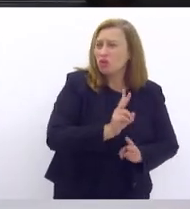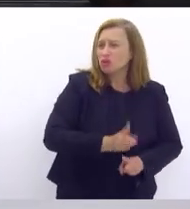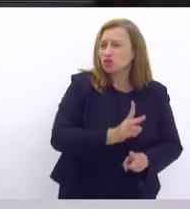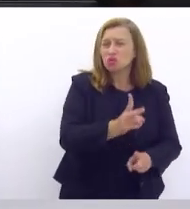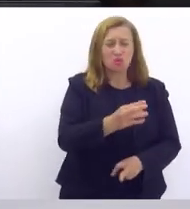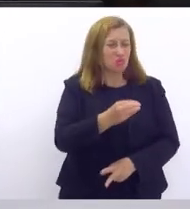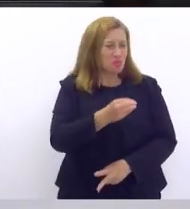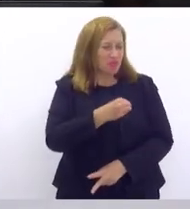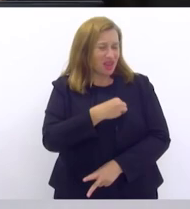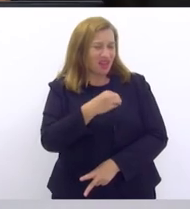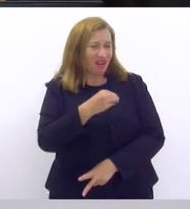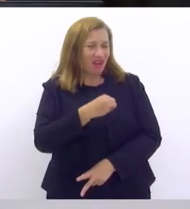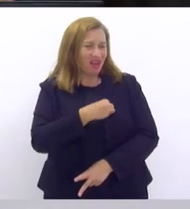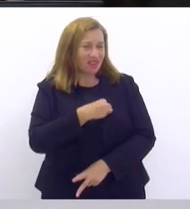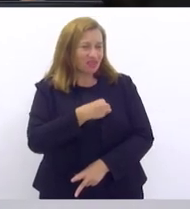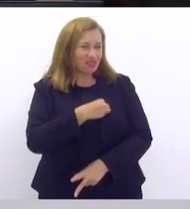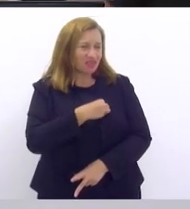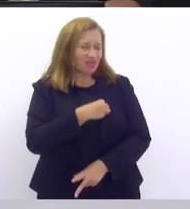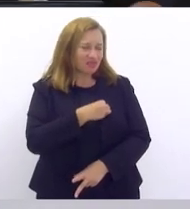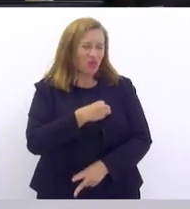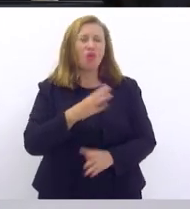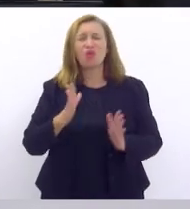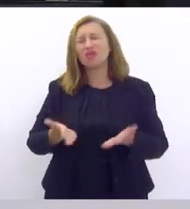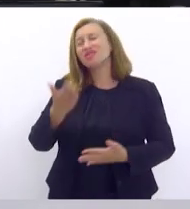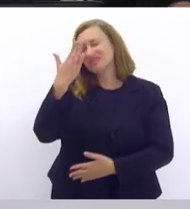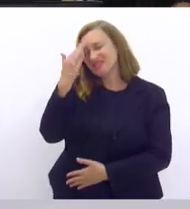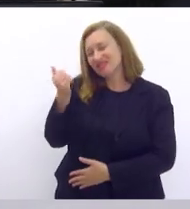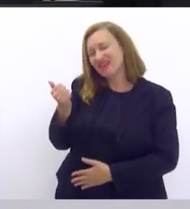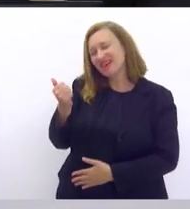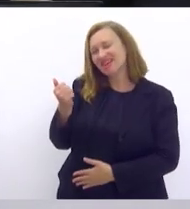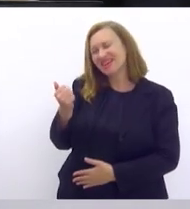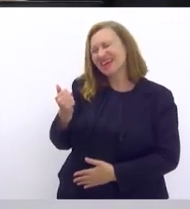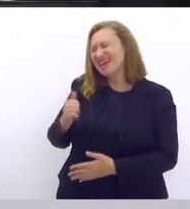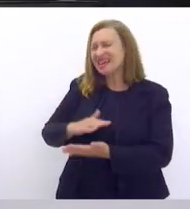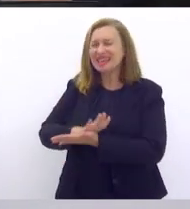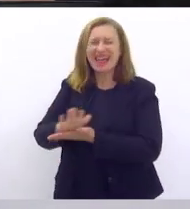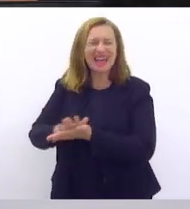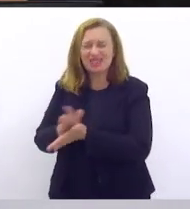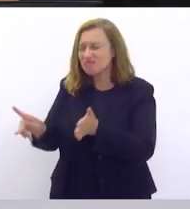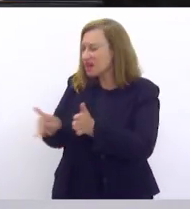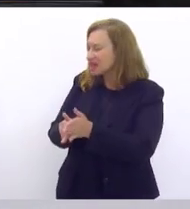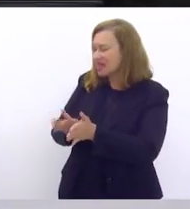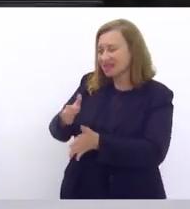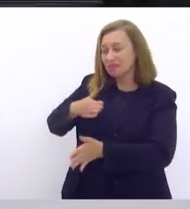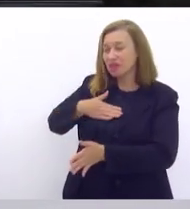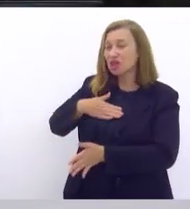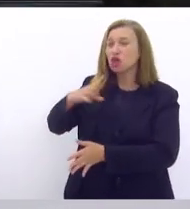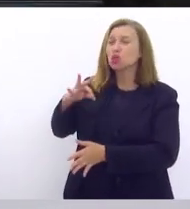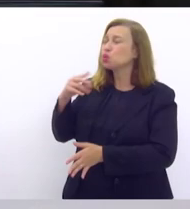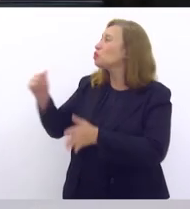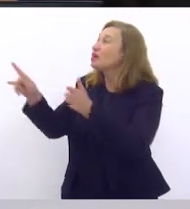pecado. Hoje eu sei que nada é meu, tudo é do